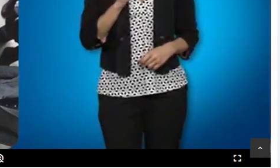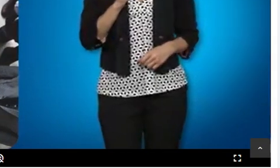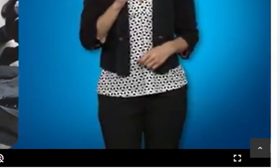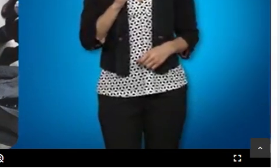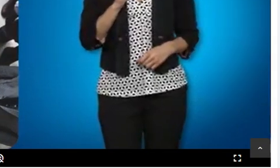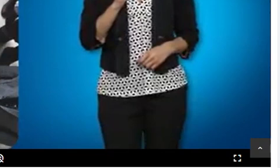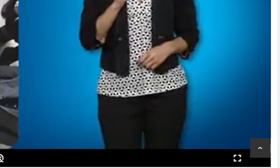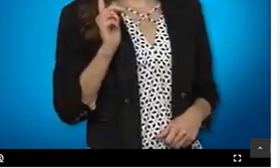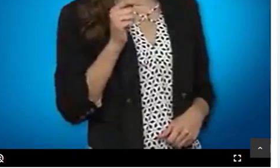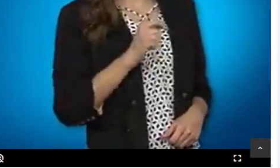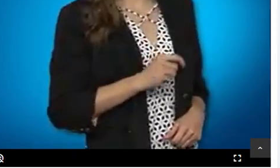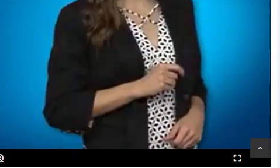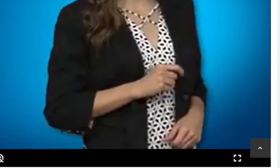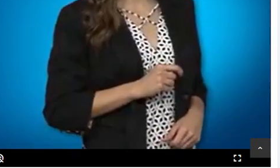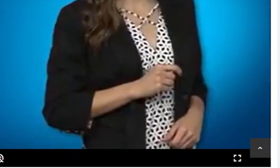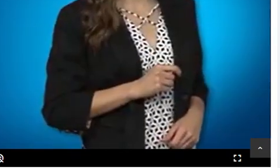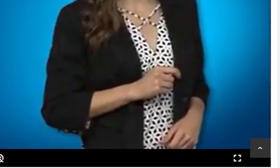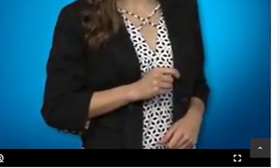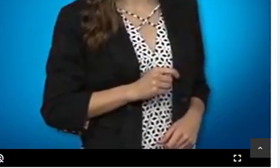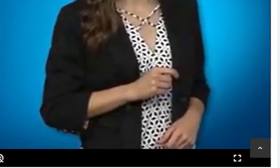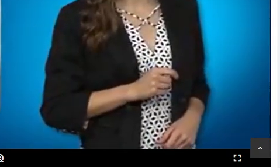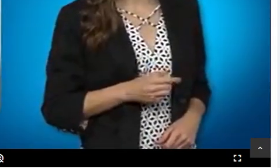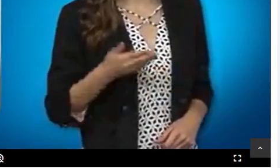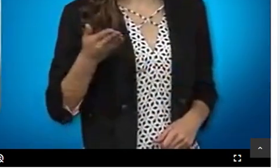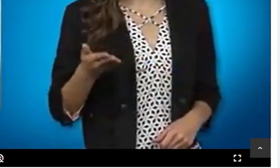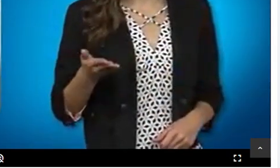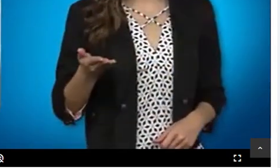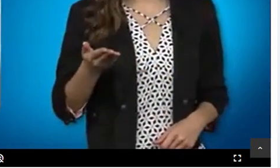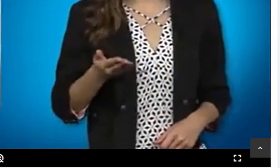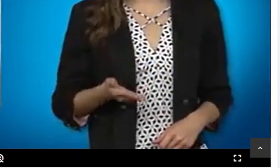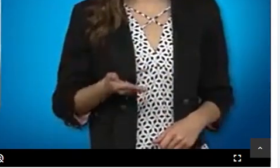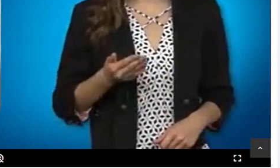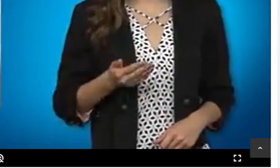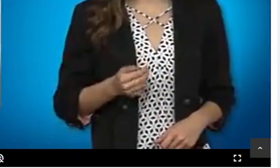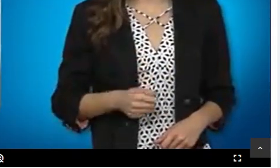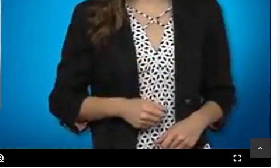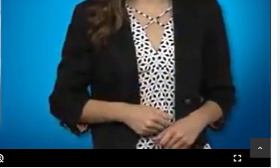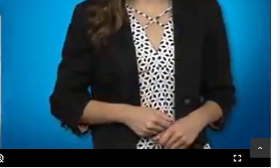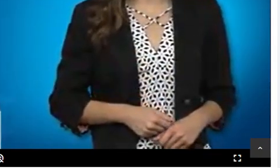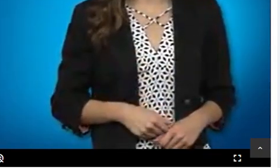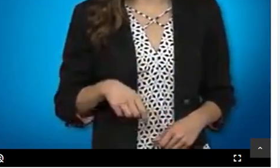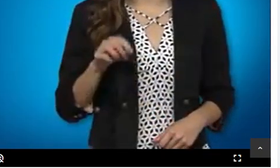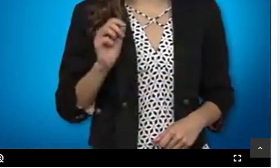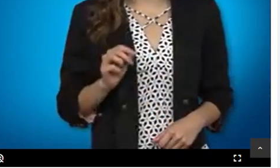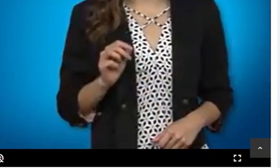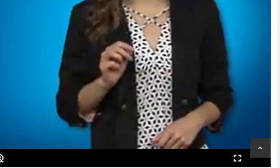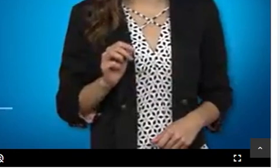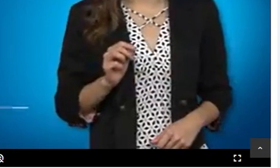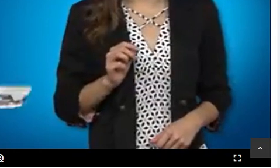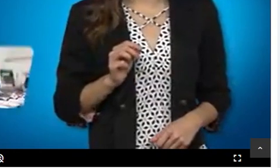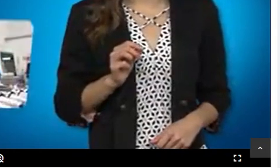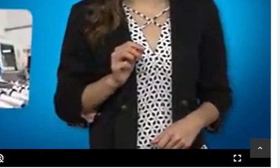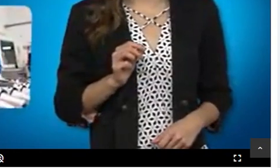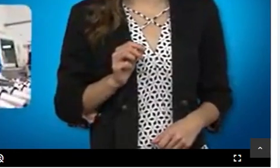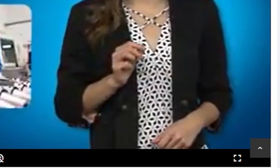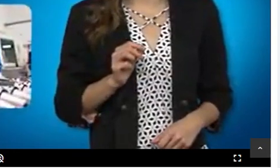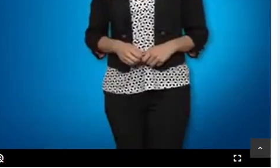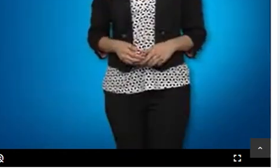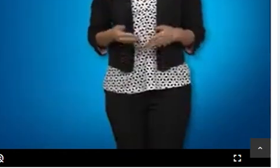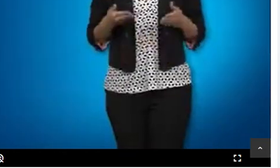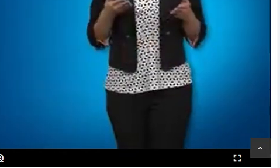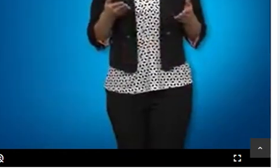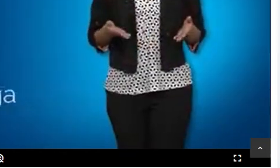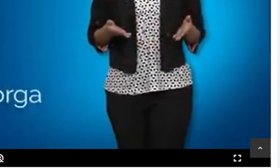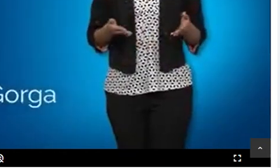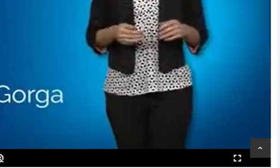humanas envolvidas no projeto. Por conta disso, há conselhos que regulam as atribuições de profissionais da arquitetura e engenharia.